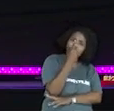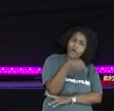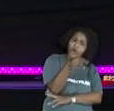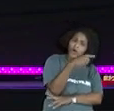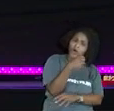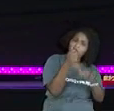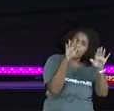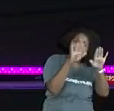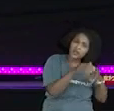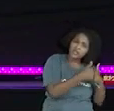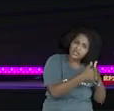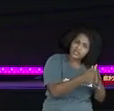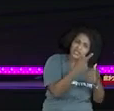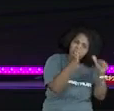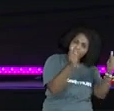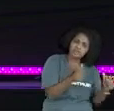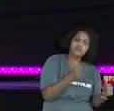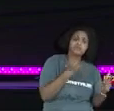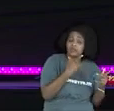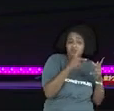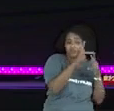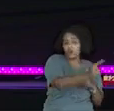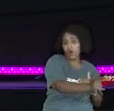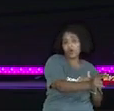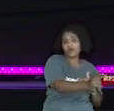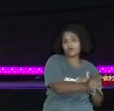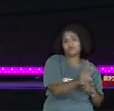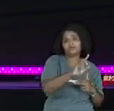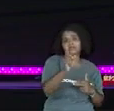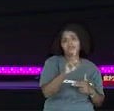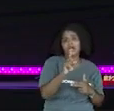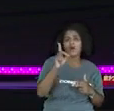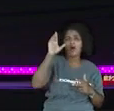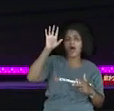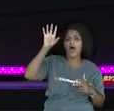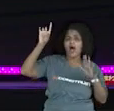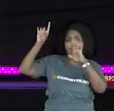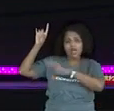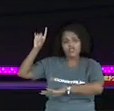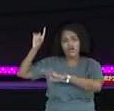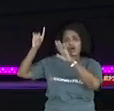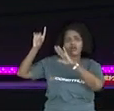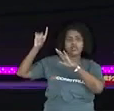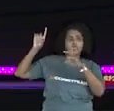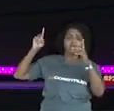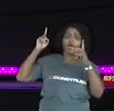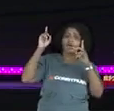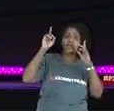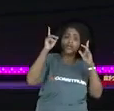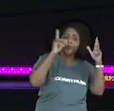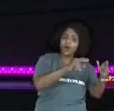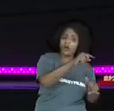Nações servem aos seus Deuses Faremos o mesmo não Adore um senhor o seu Deus de maneira como fazem essas